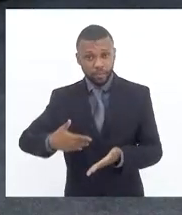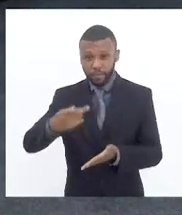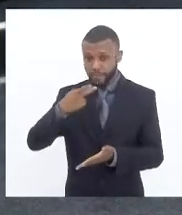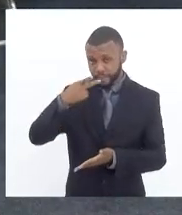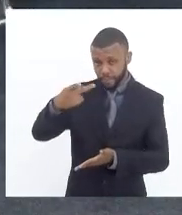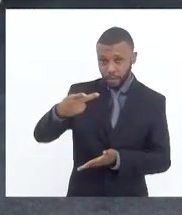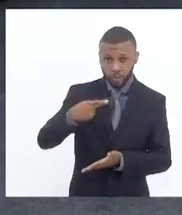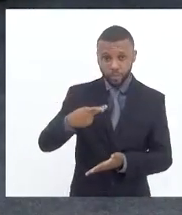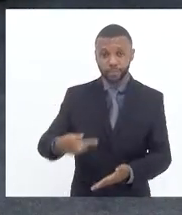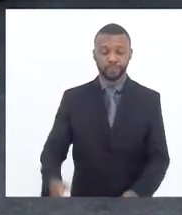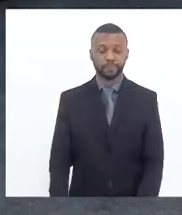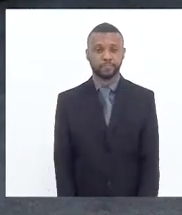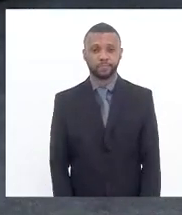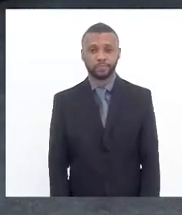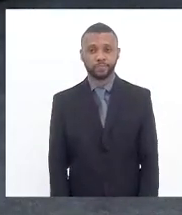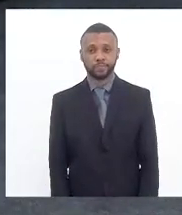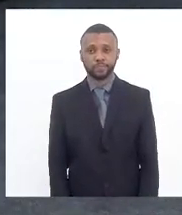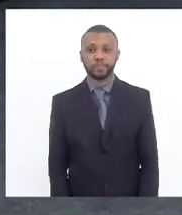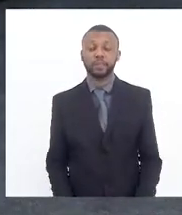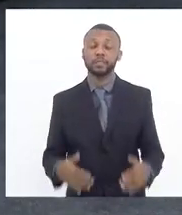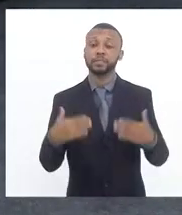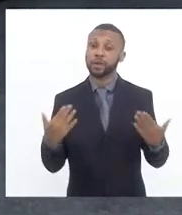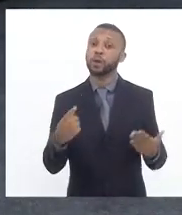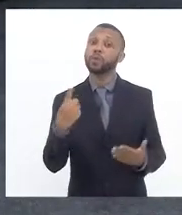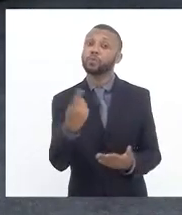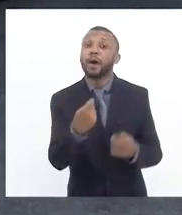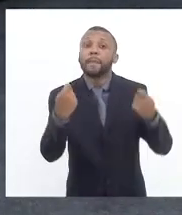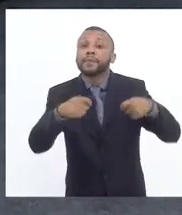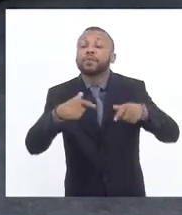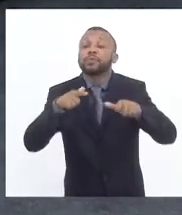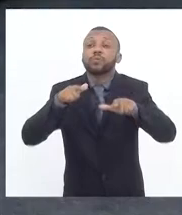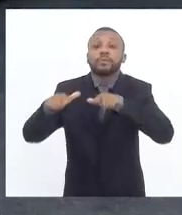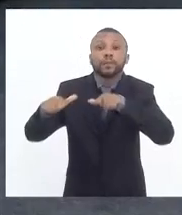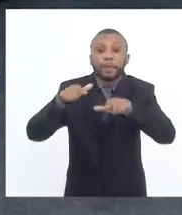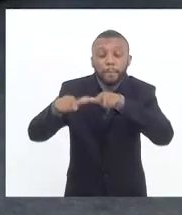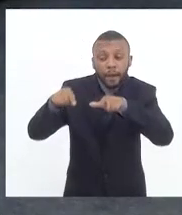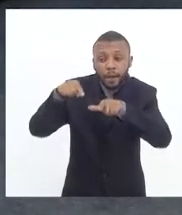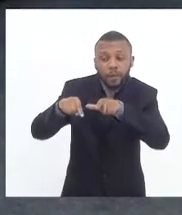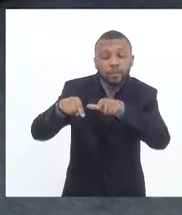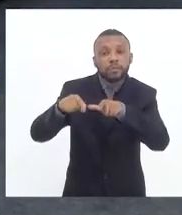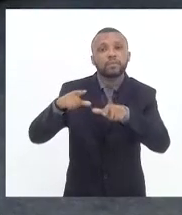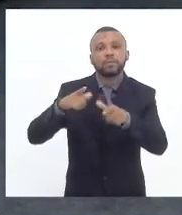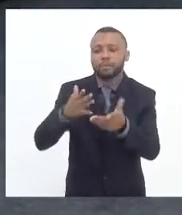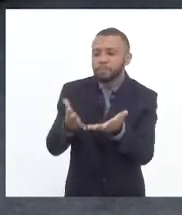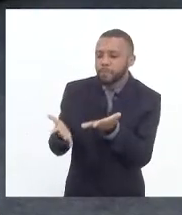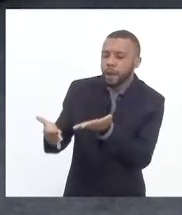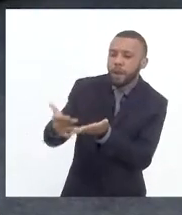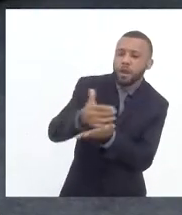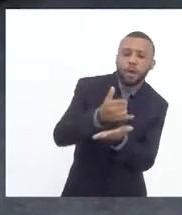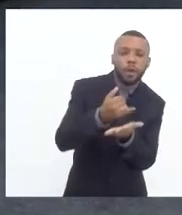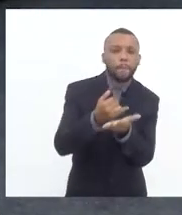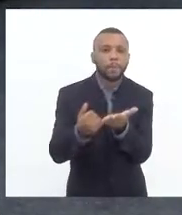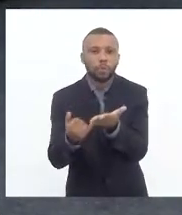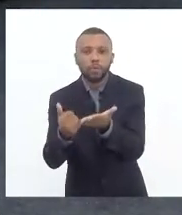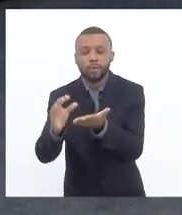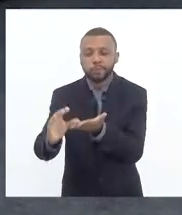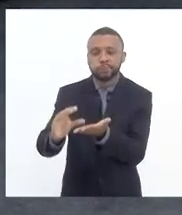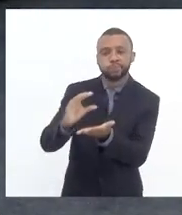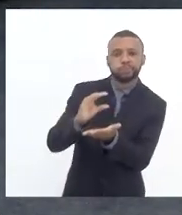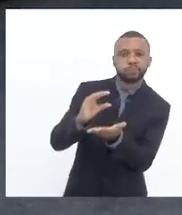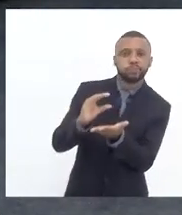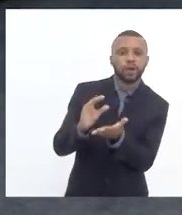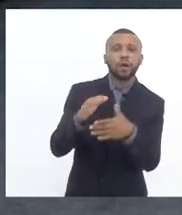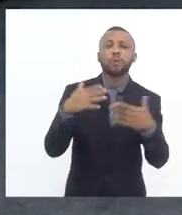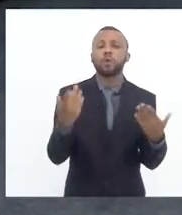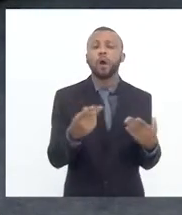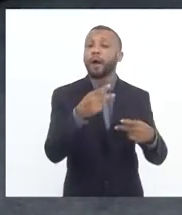Olha nós precisamos o emprego gera aumento da arrecadação EA política do Governo do Estado